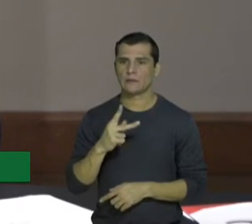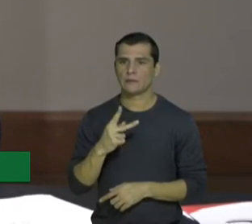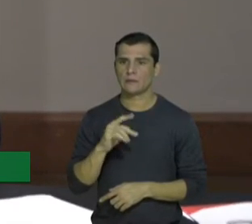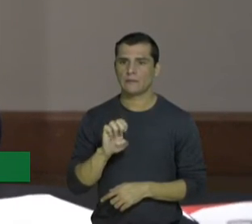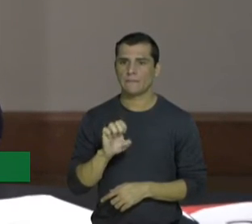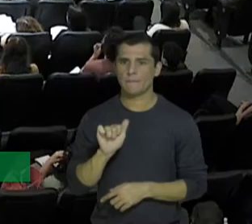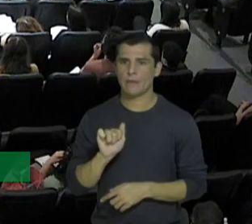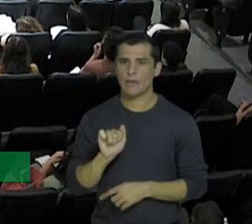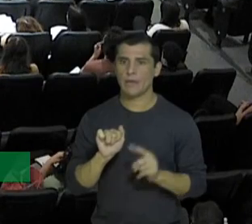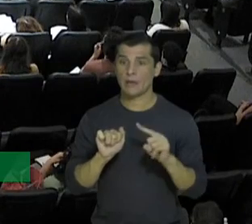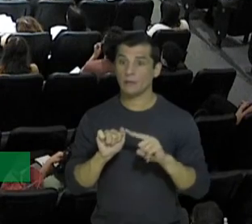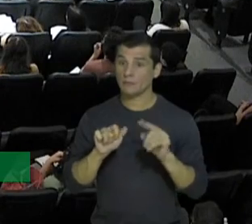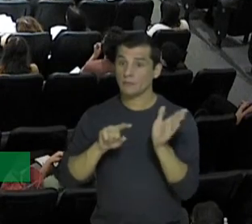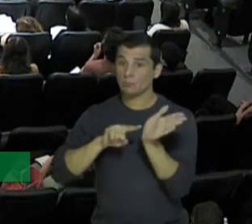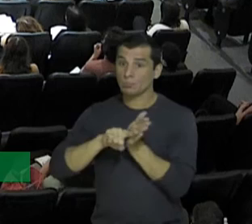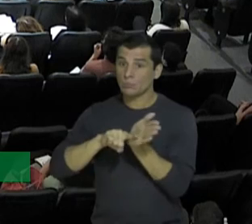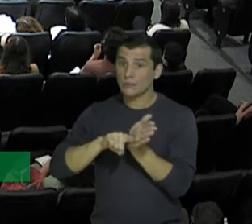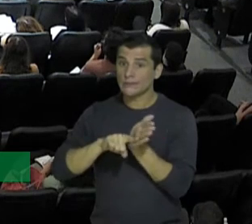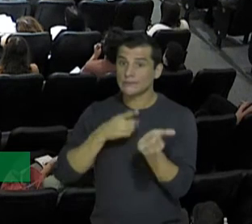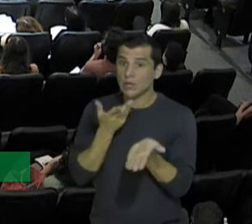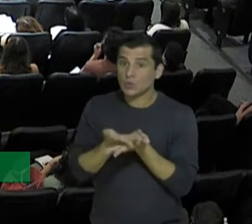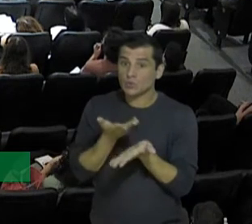passará vamos